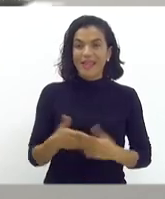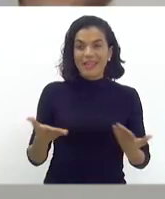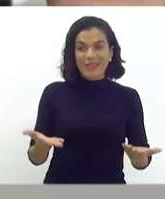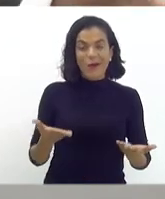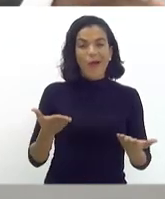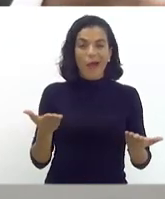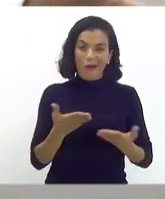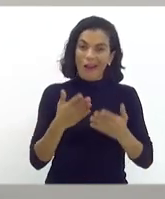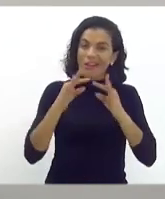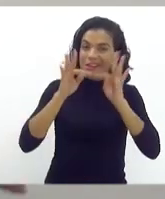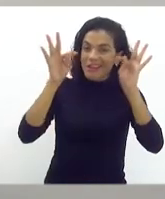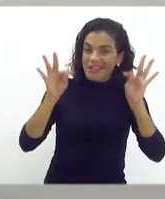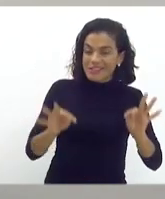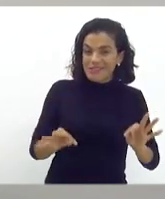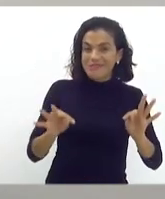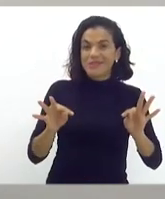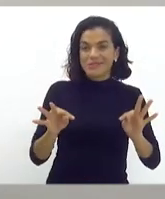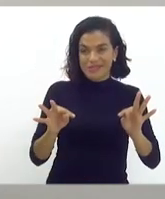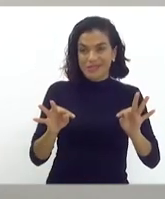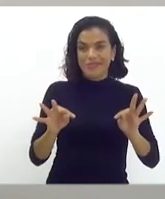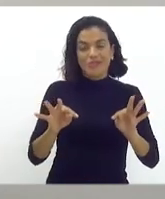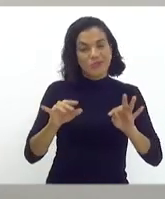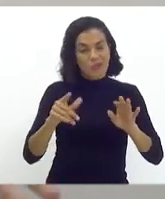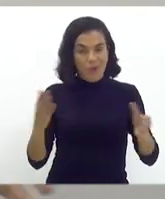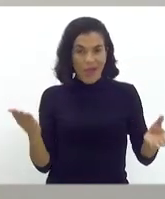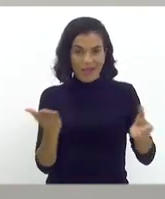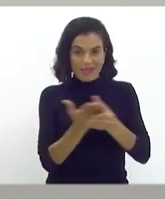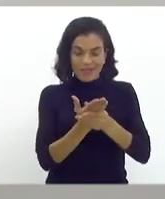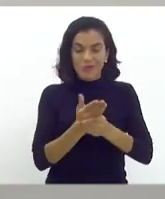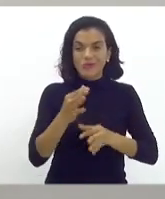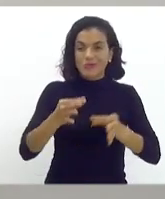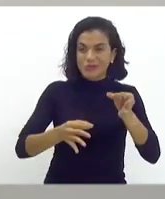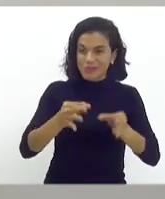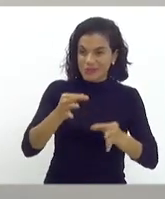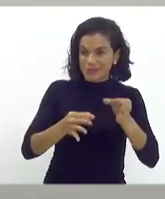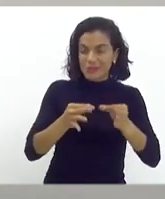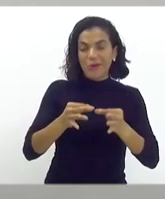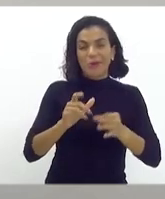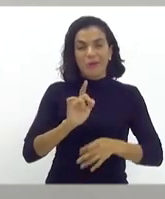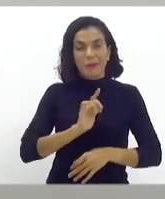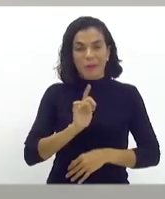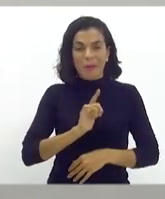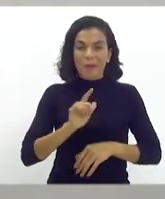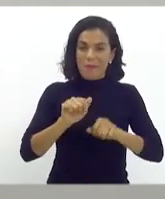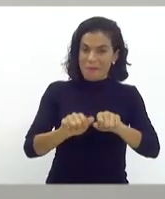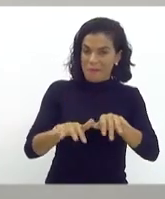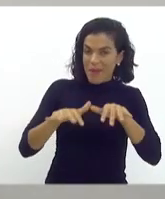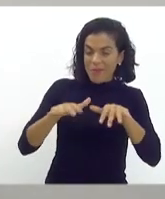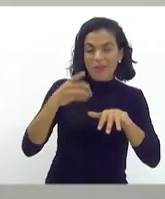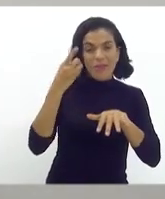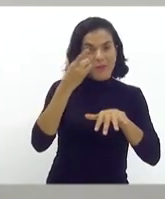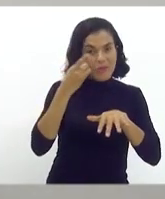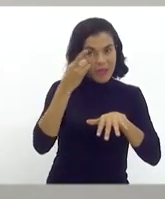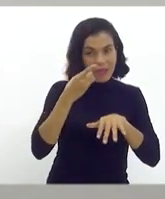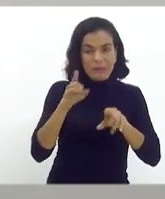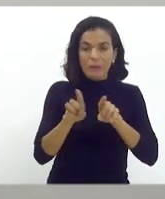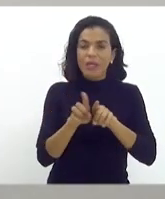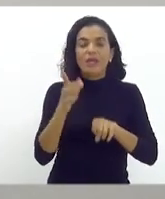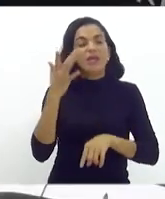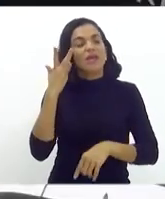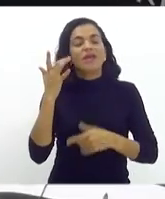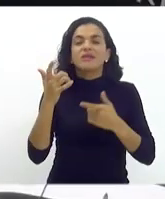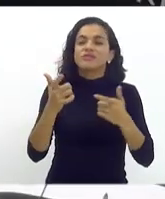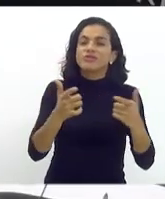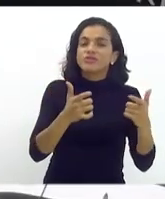testemunha Como já falei pra senhora numa ação judicial que envolve o parlamentar desta casa e um outro parlamentar se eu não me engano